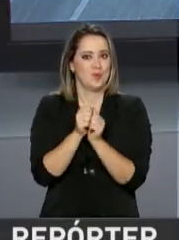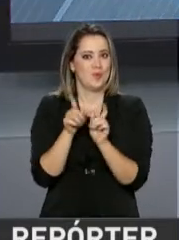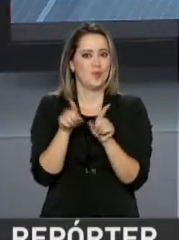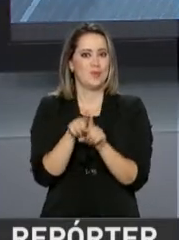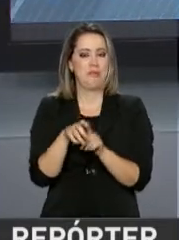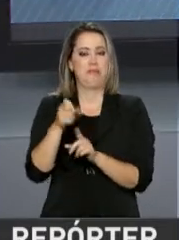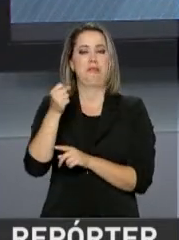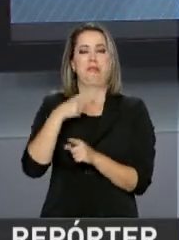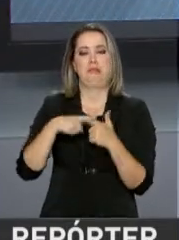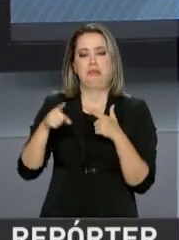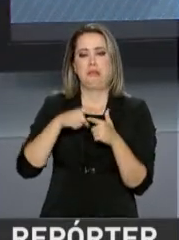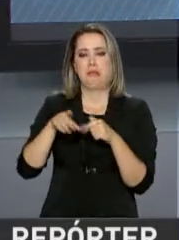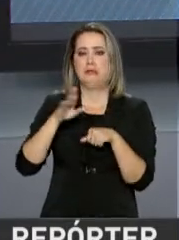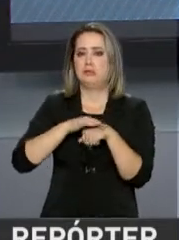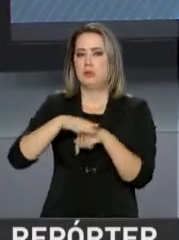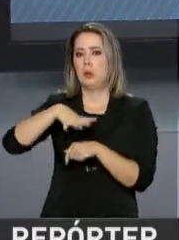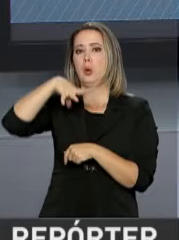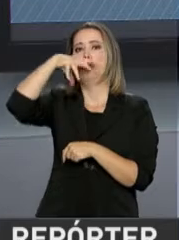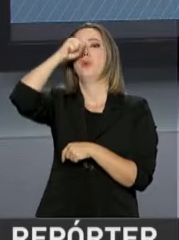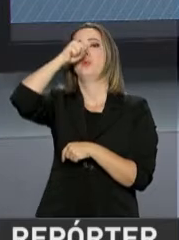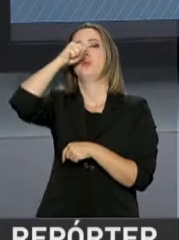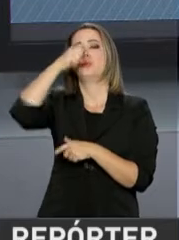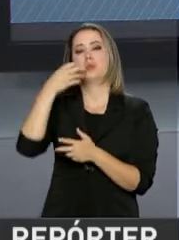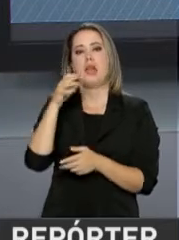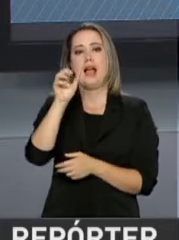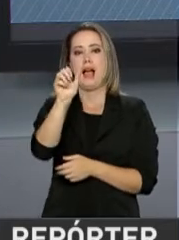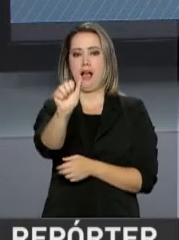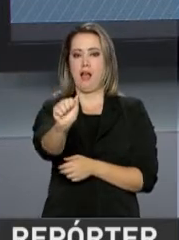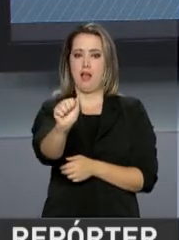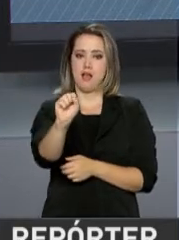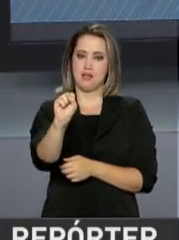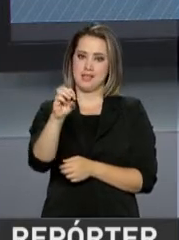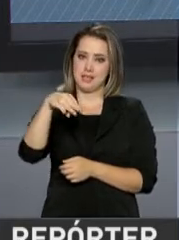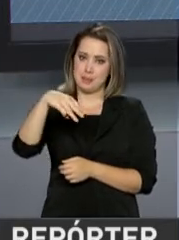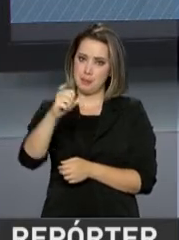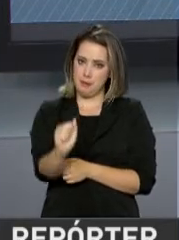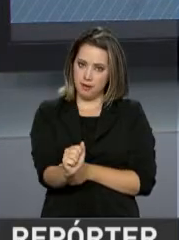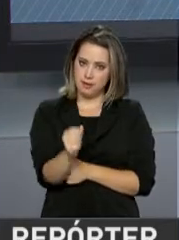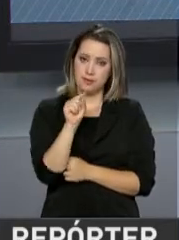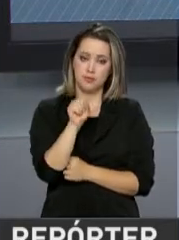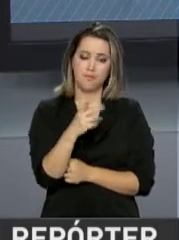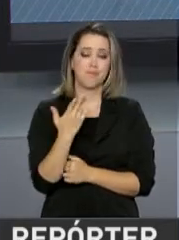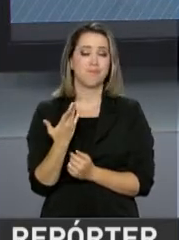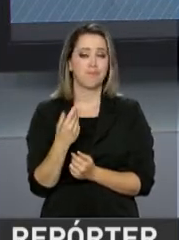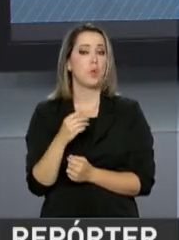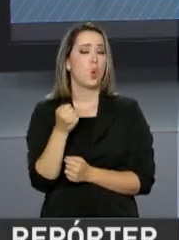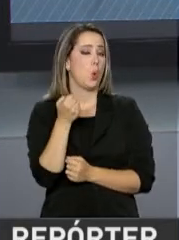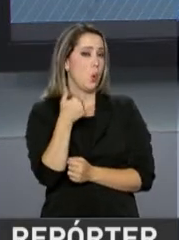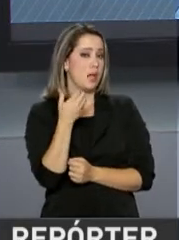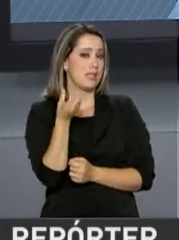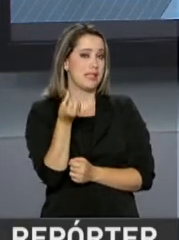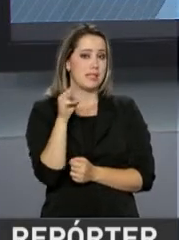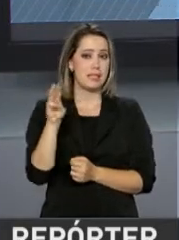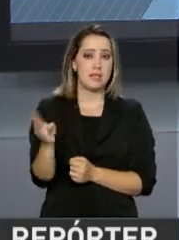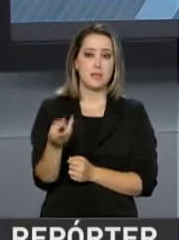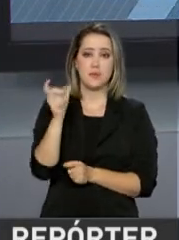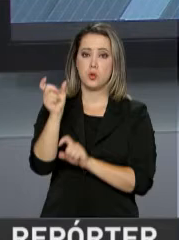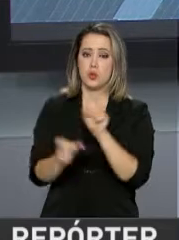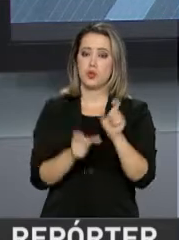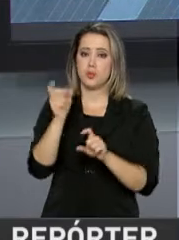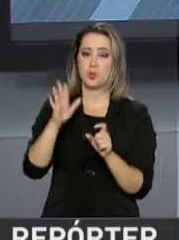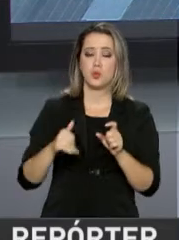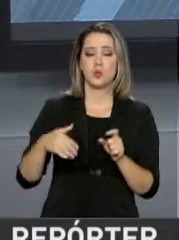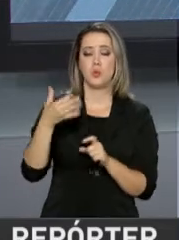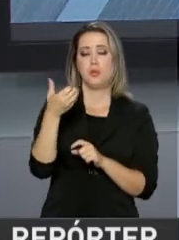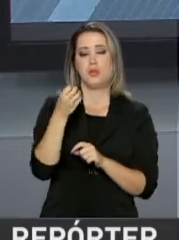as crises respiratórias como asma de acordo com o ministério da saúde quase seis milhões e meio de brasileiros acima de